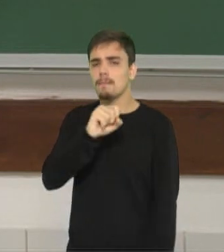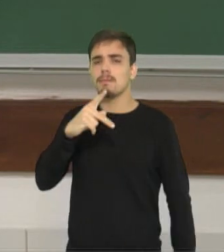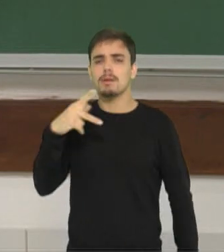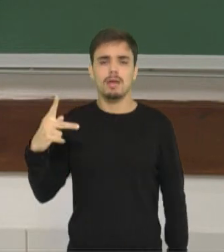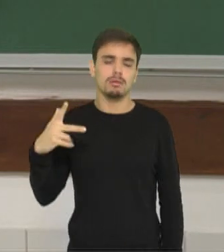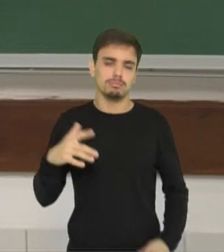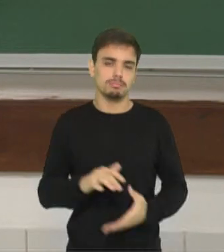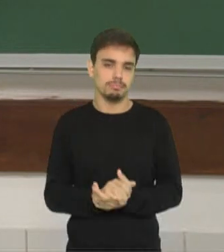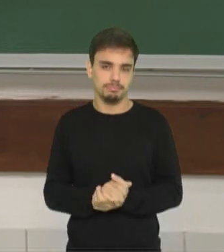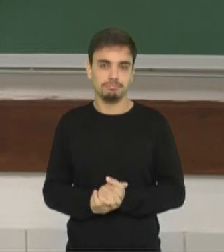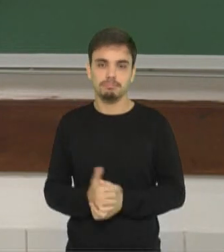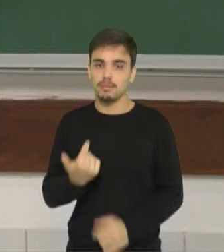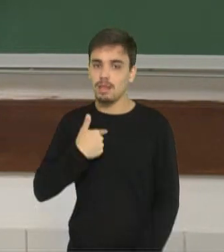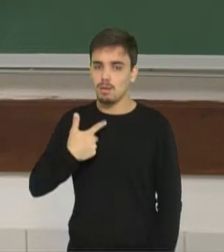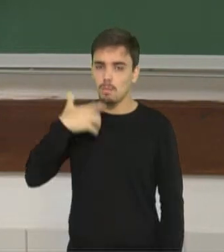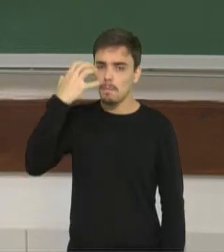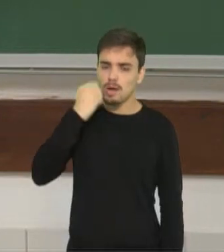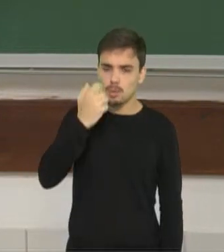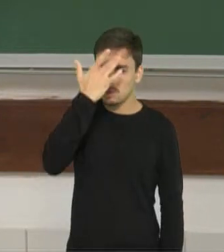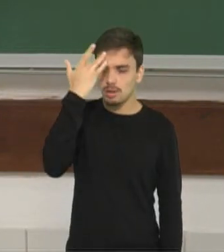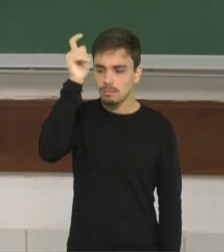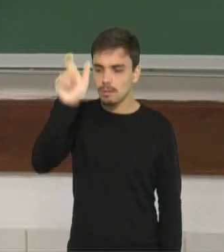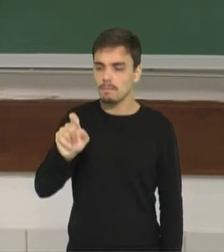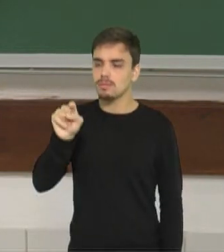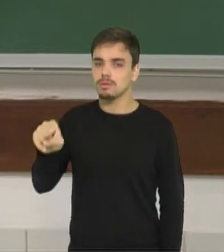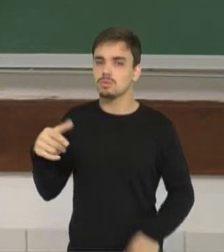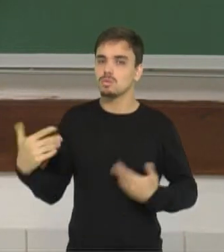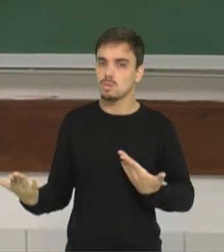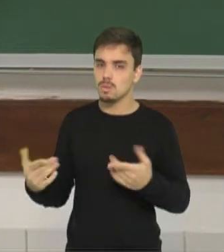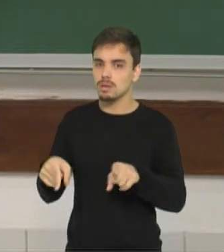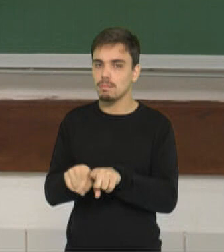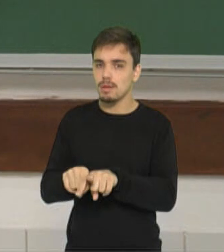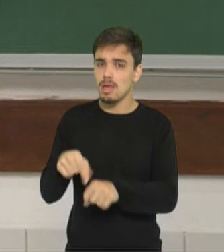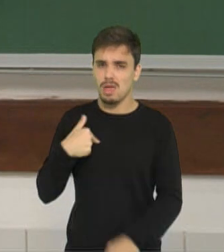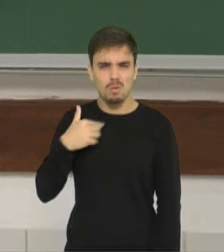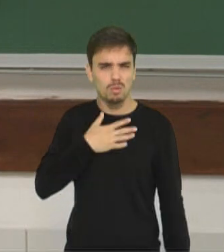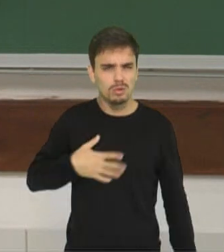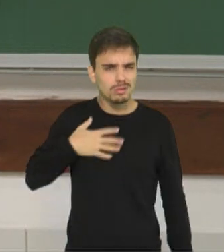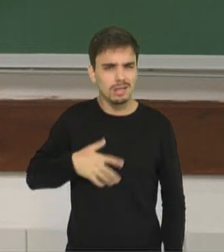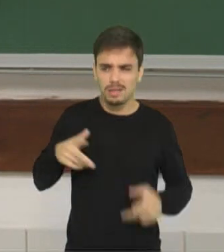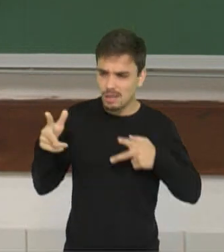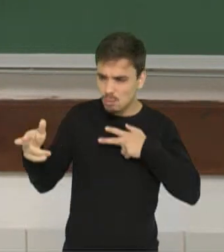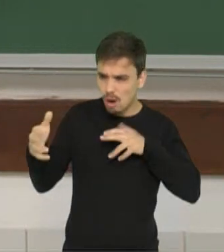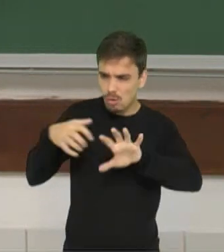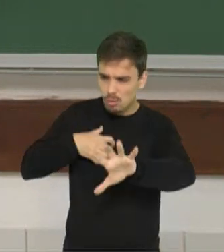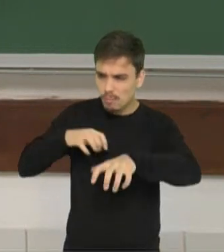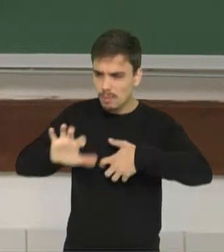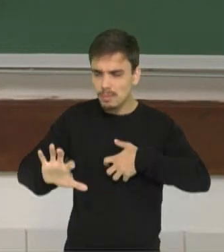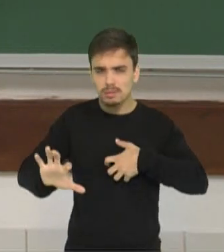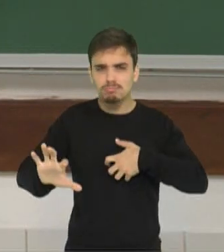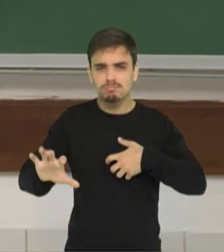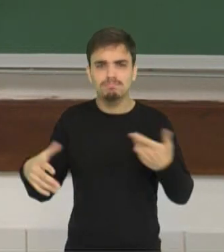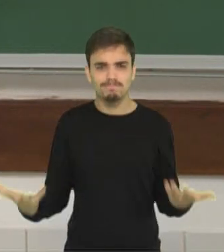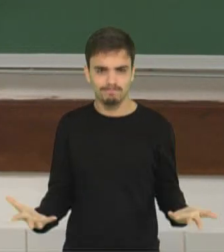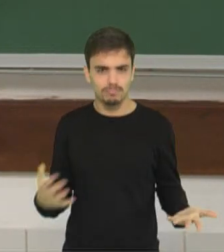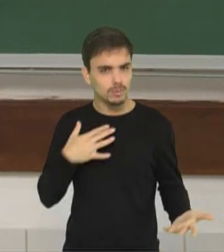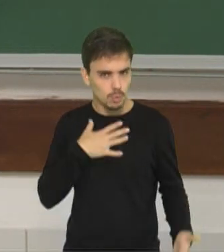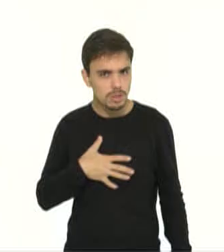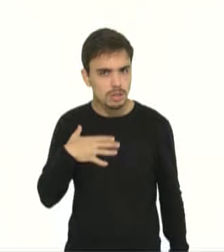aplicativos, será que eu estou magoando alguém, né? Será que eu gostaria que essa brincadeira fosse feita comigo? E se fosse eu no lugar daquela